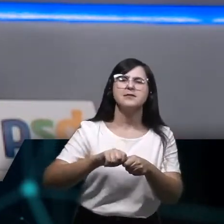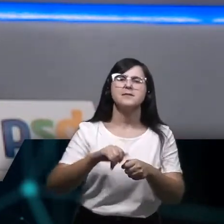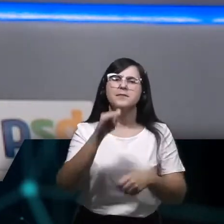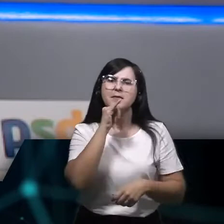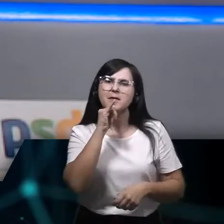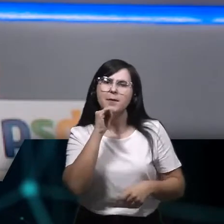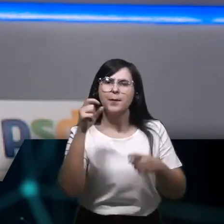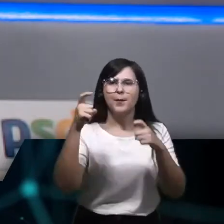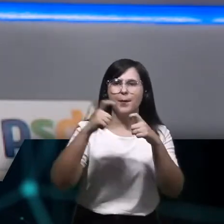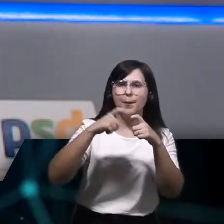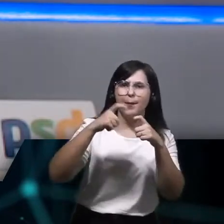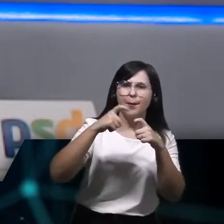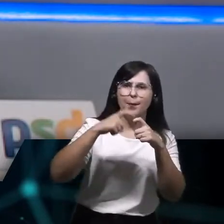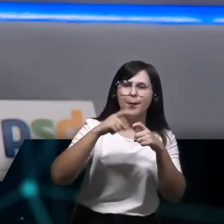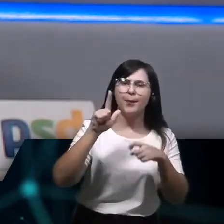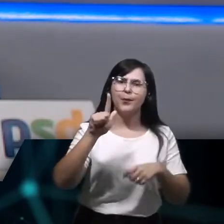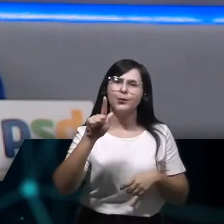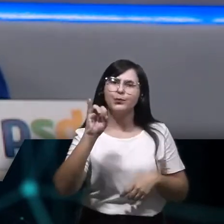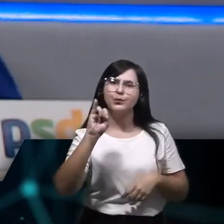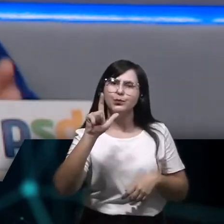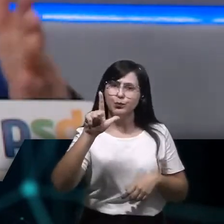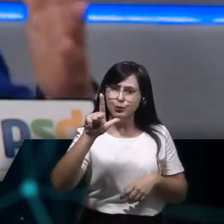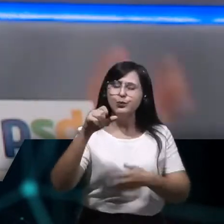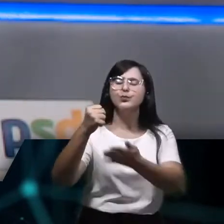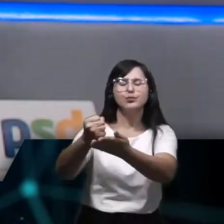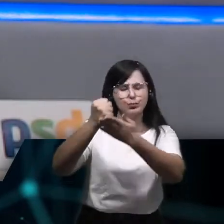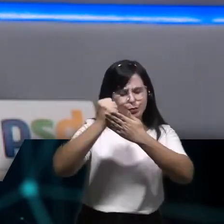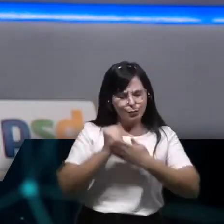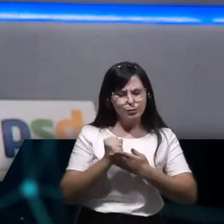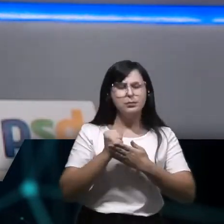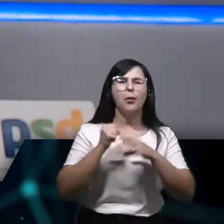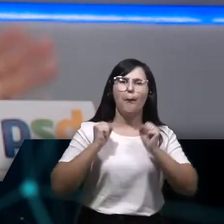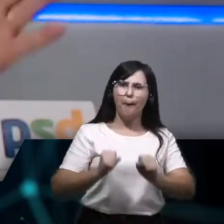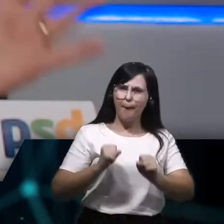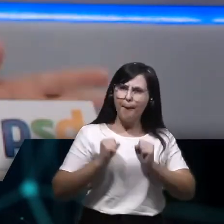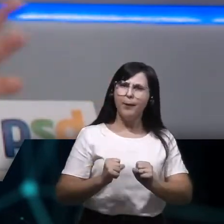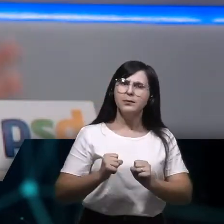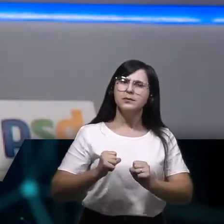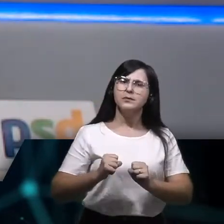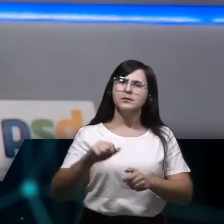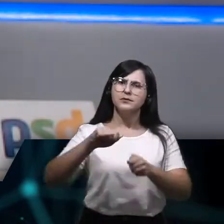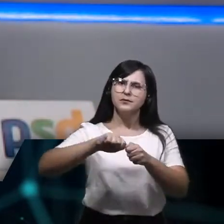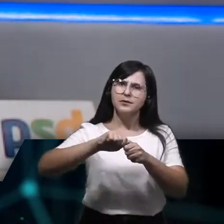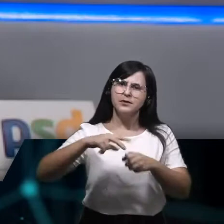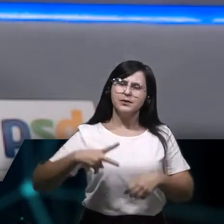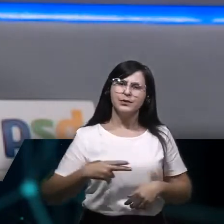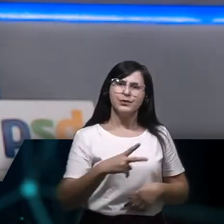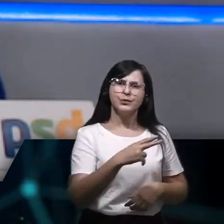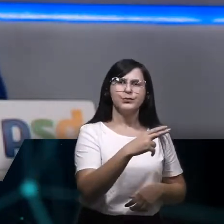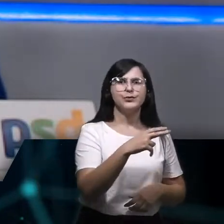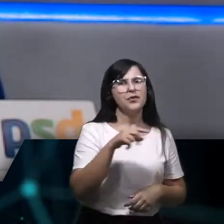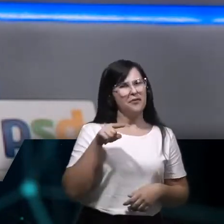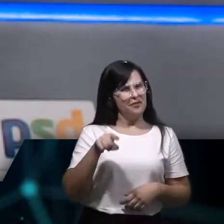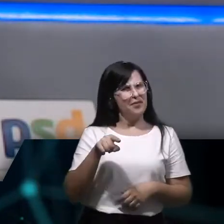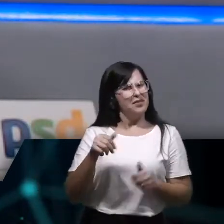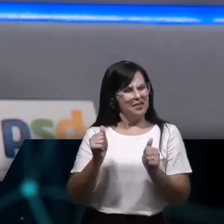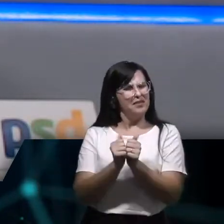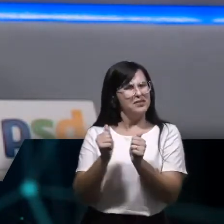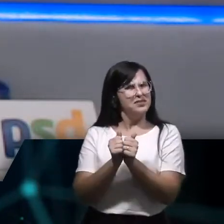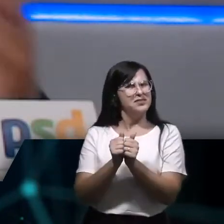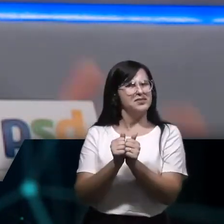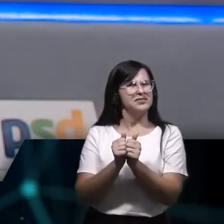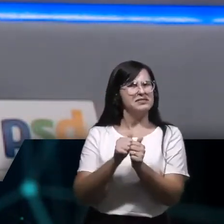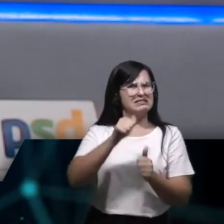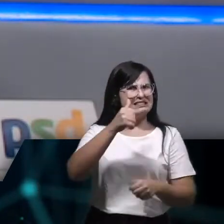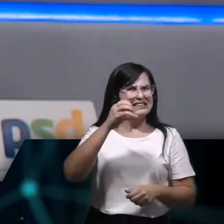que é um outro parceiro que muito bem vem nos ajudar. E interessante, o senhor caminhou com o doutor Edson por mais de 10